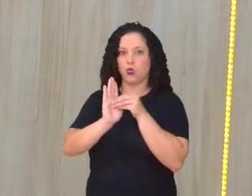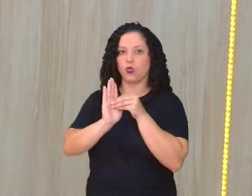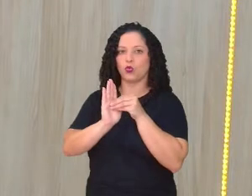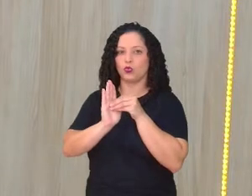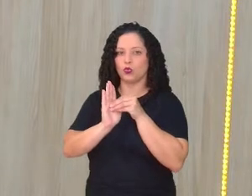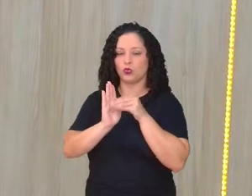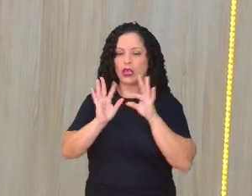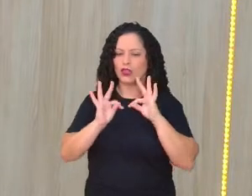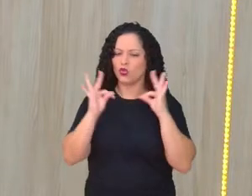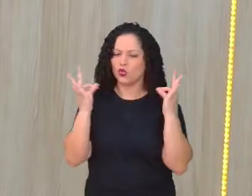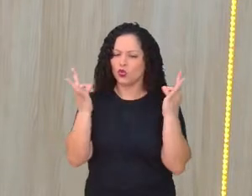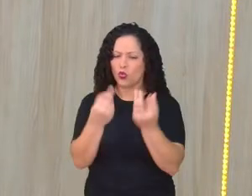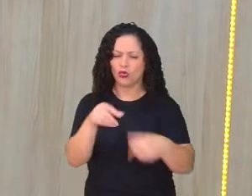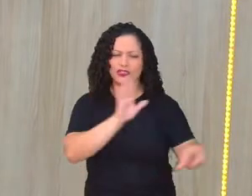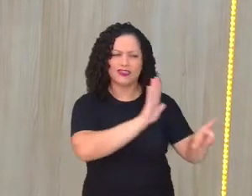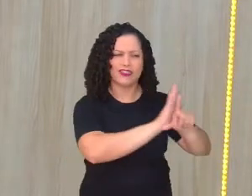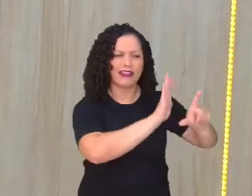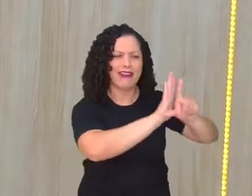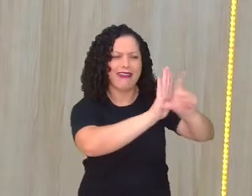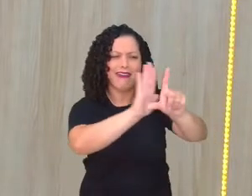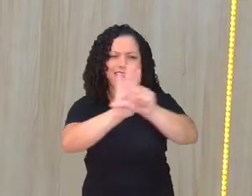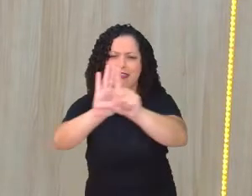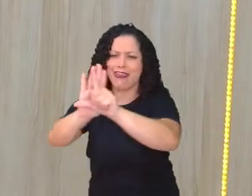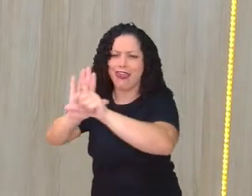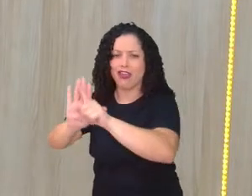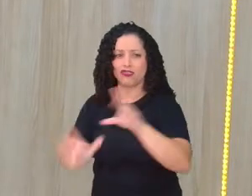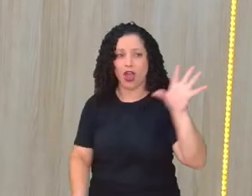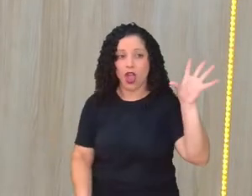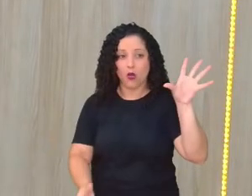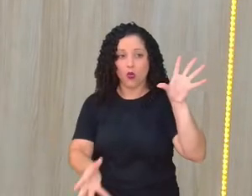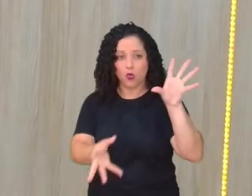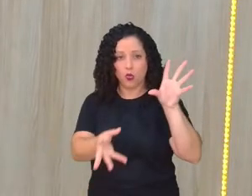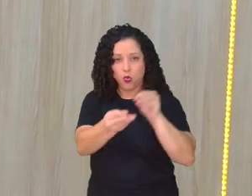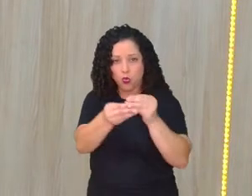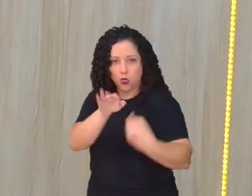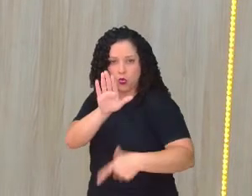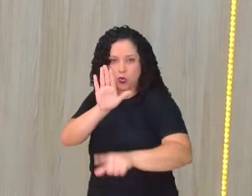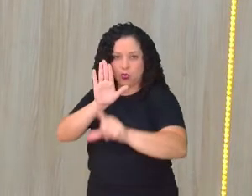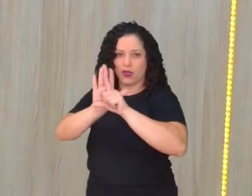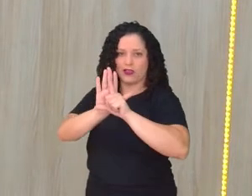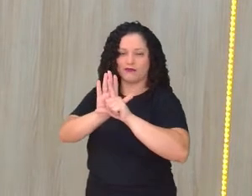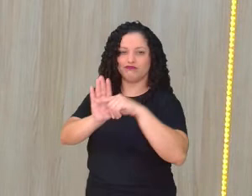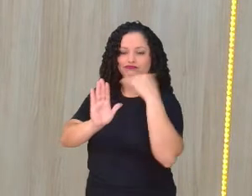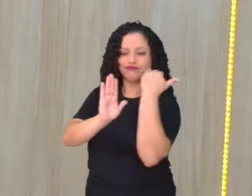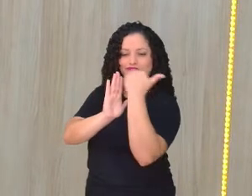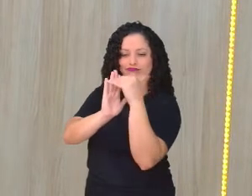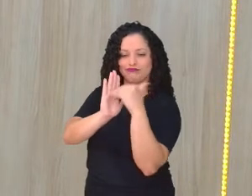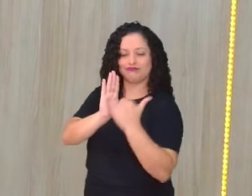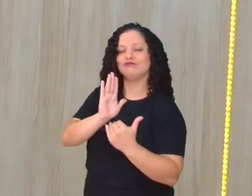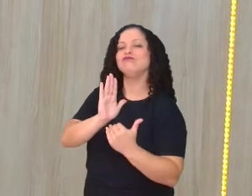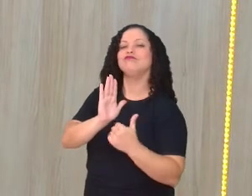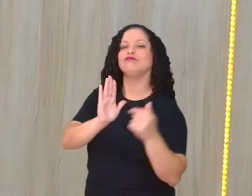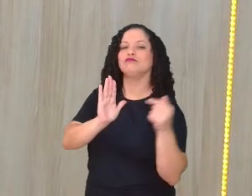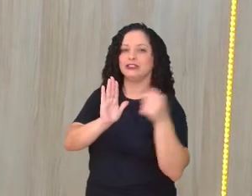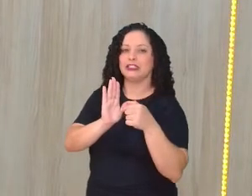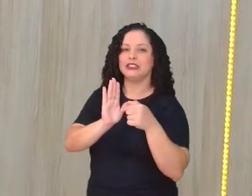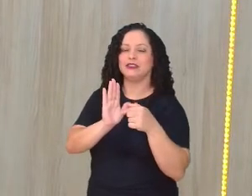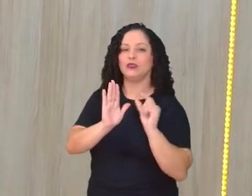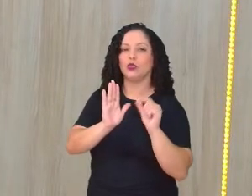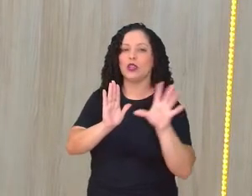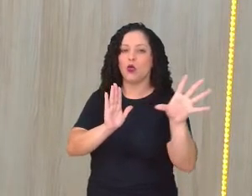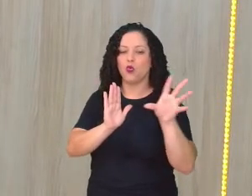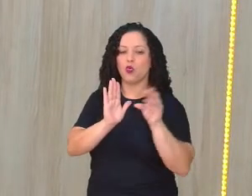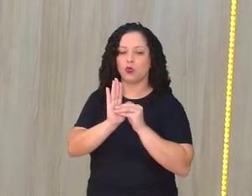de todas aquelas leis que já existiam com base na tradição oral, certo? De forma que a gente chama